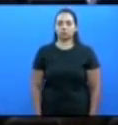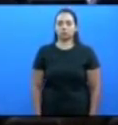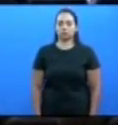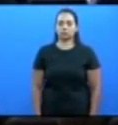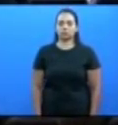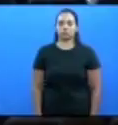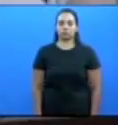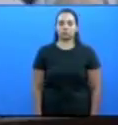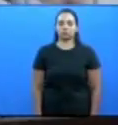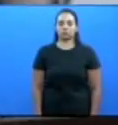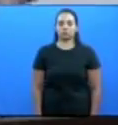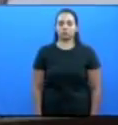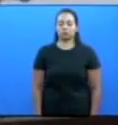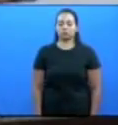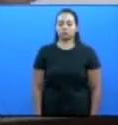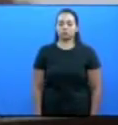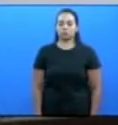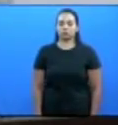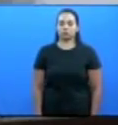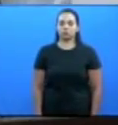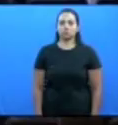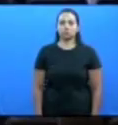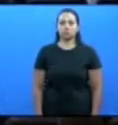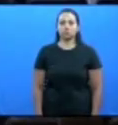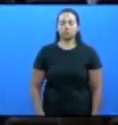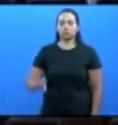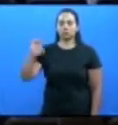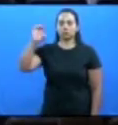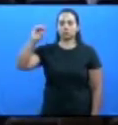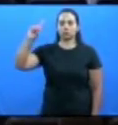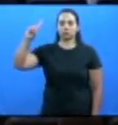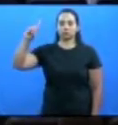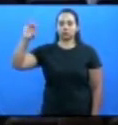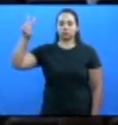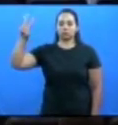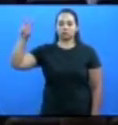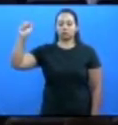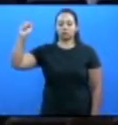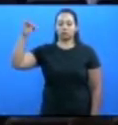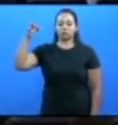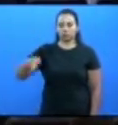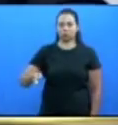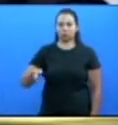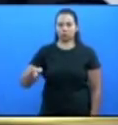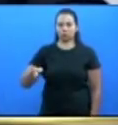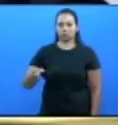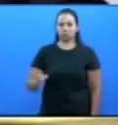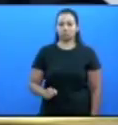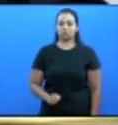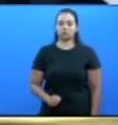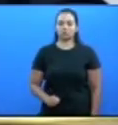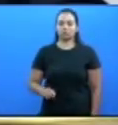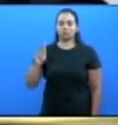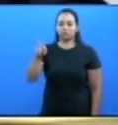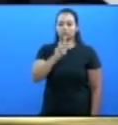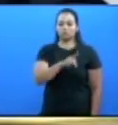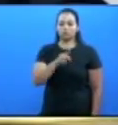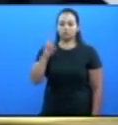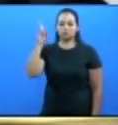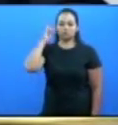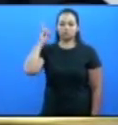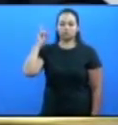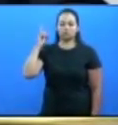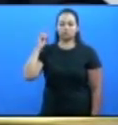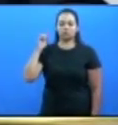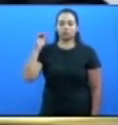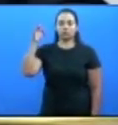favorável ao projeto. Sim. Edival Antônio Santos. Sim. Professora Durvalina.